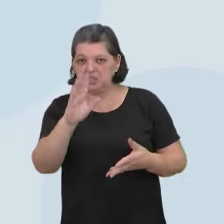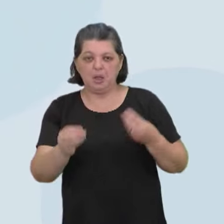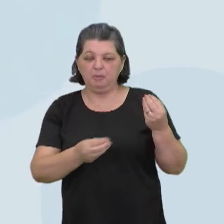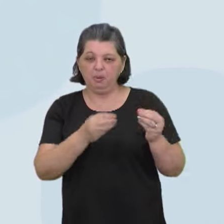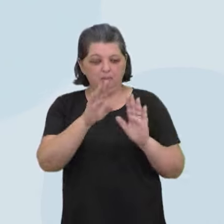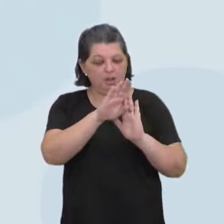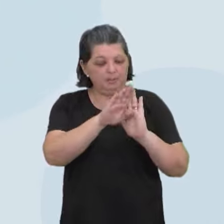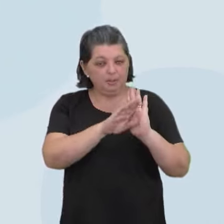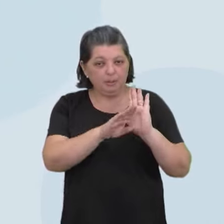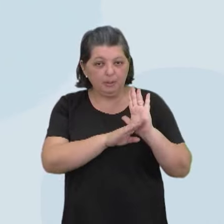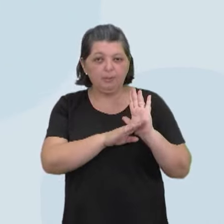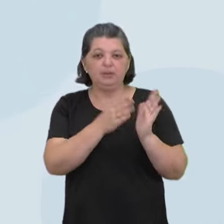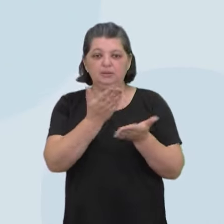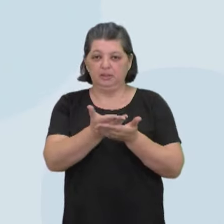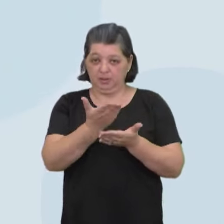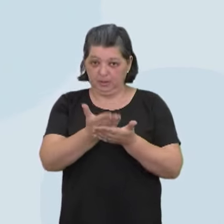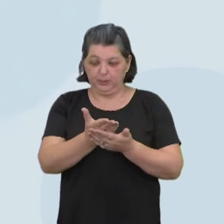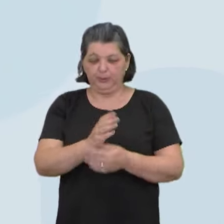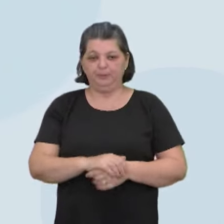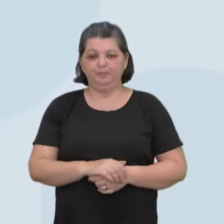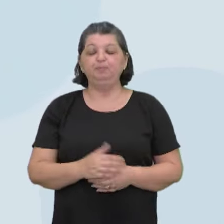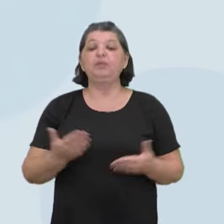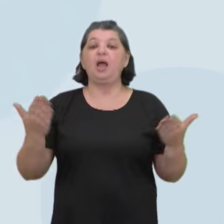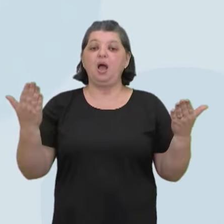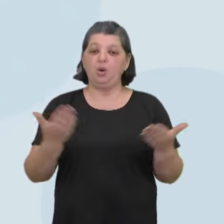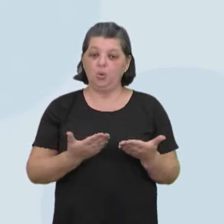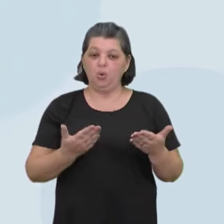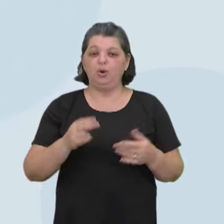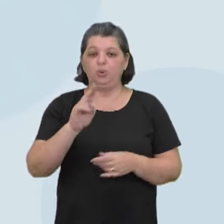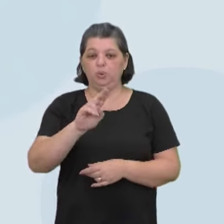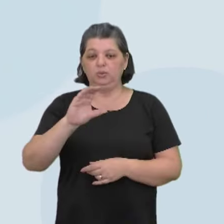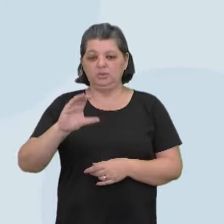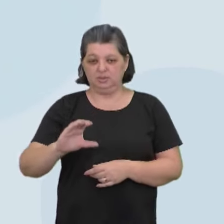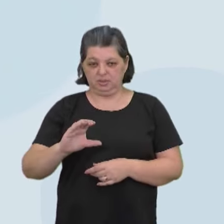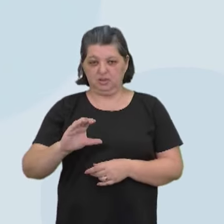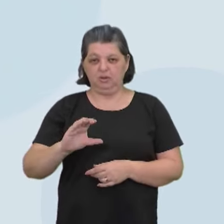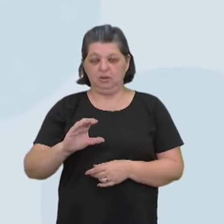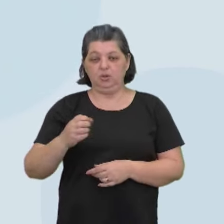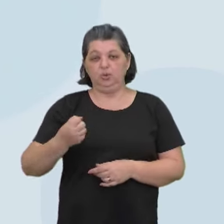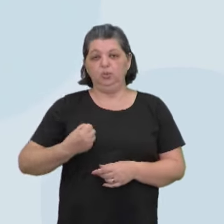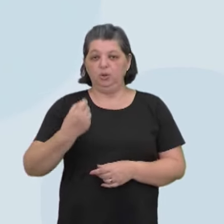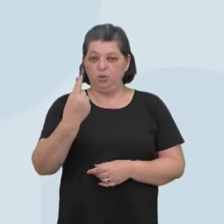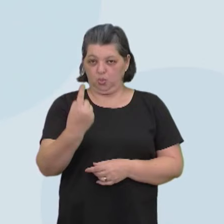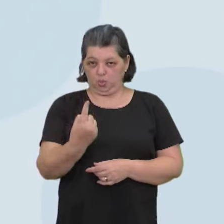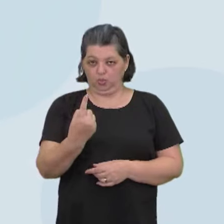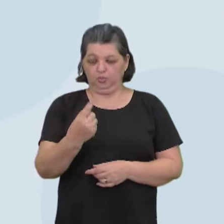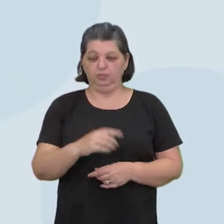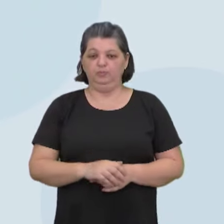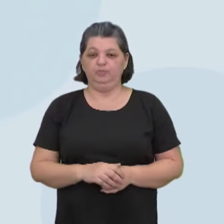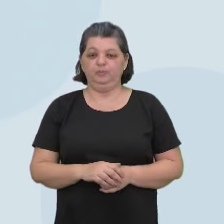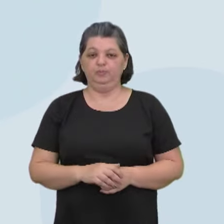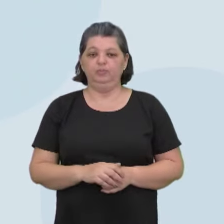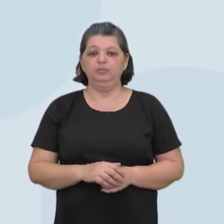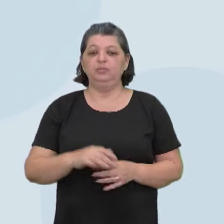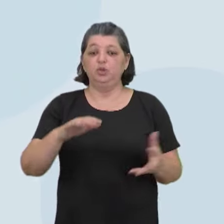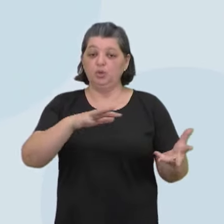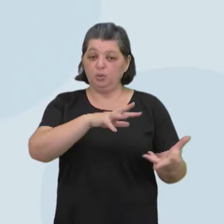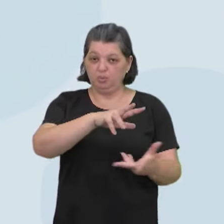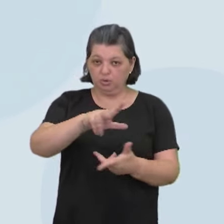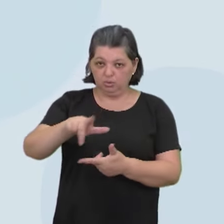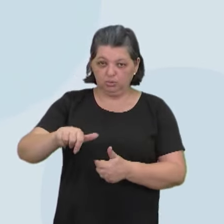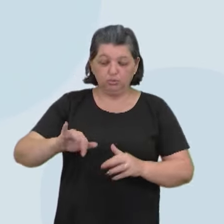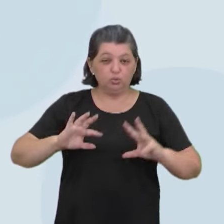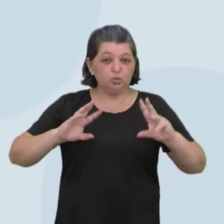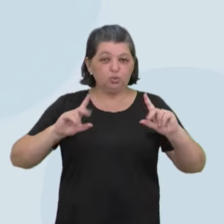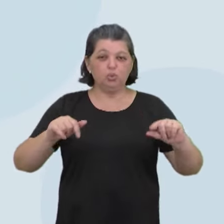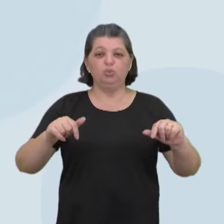cronologia, né, das nossas aulas, a gente está agora na unidade curricular número 1, que se chama No Mundo, Tudo